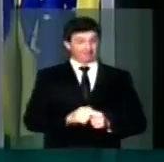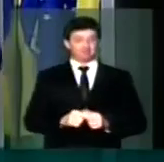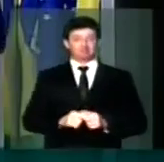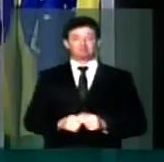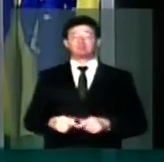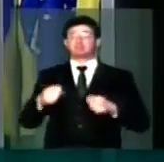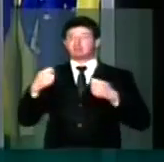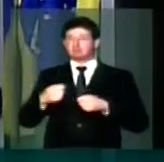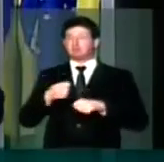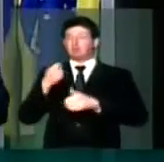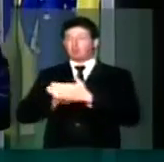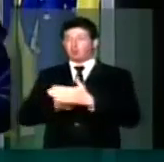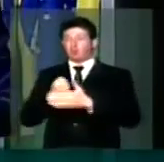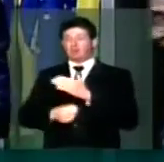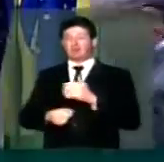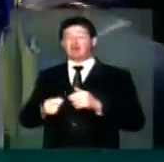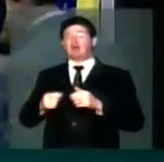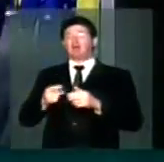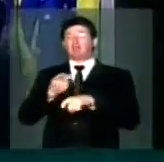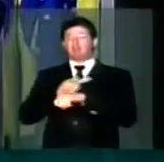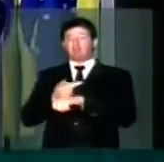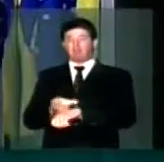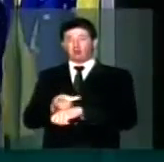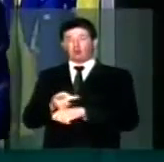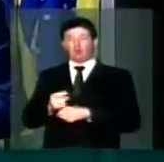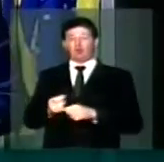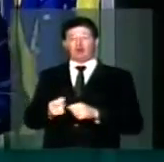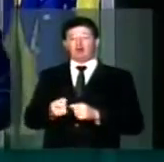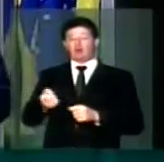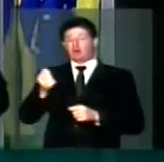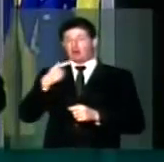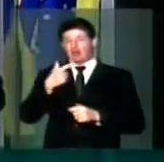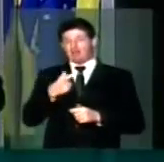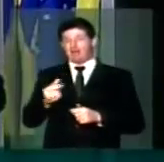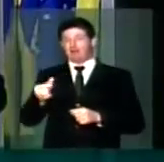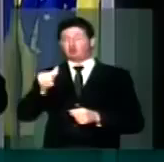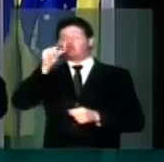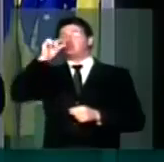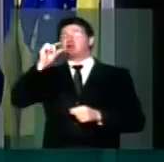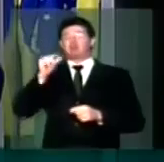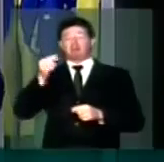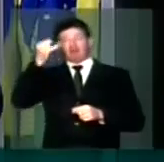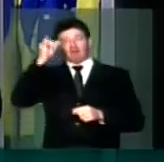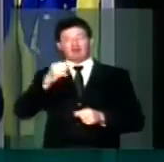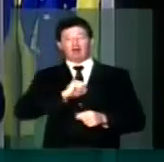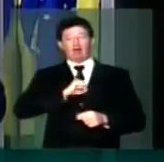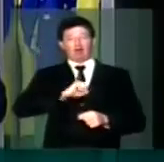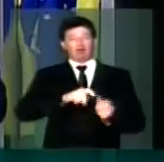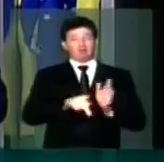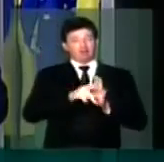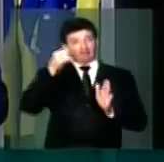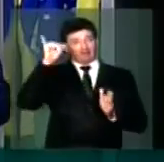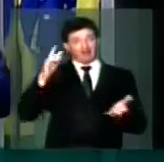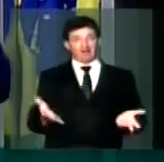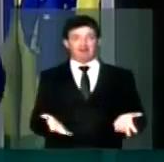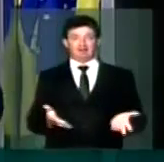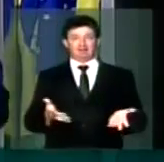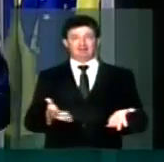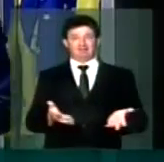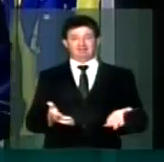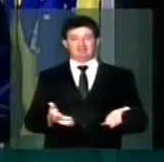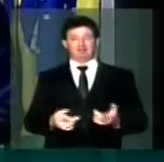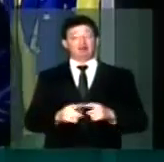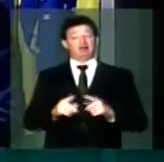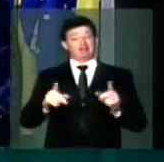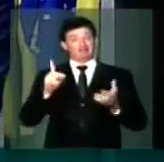que se buscar um xarope para atender vaca que tosse. A verdade é que os